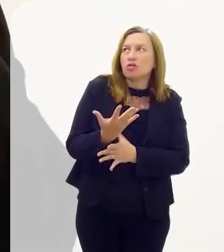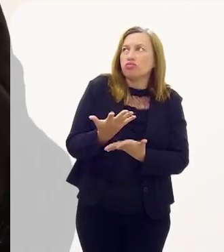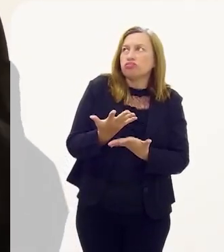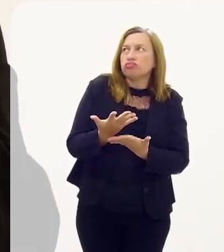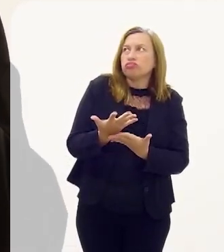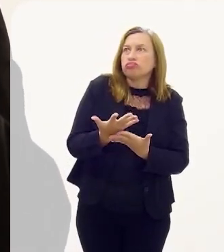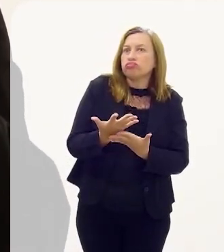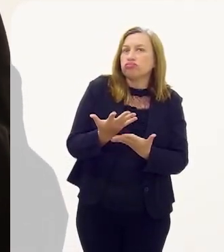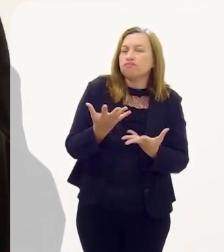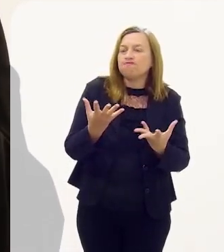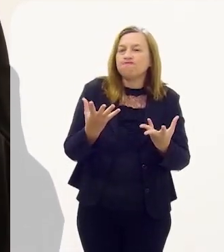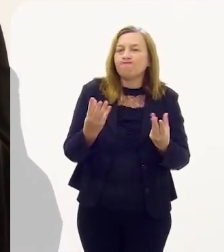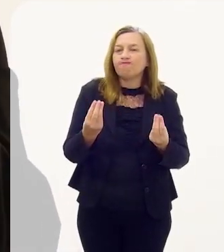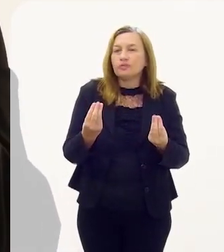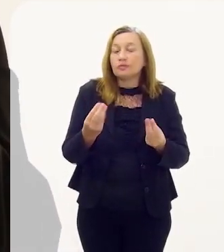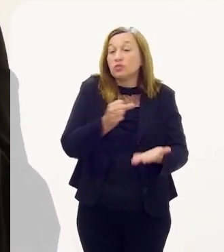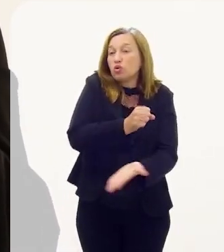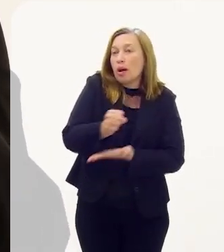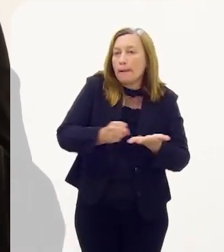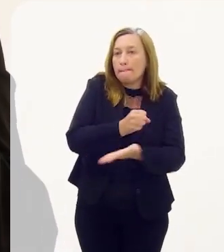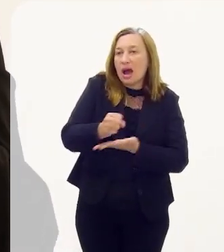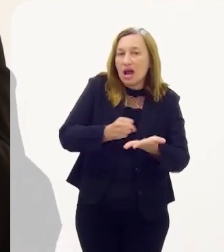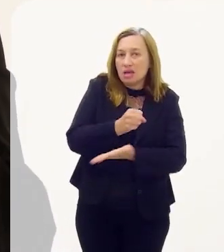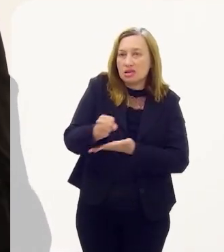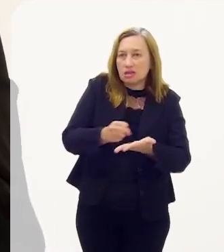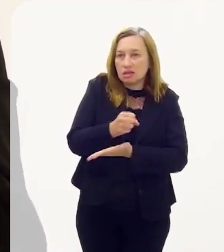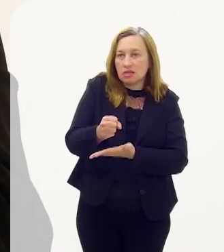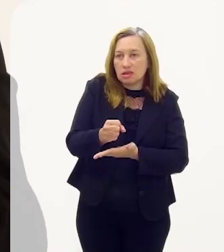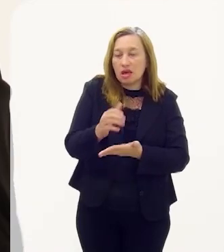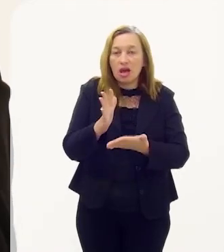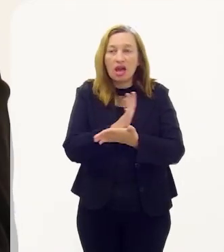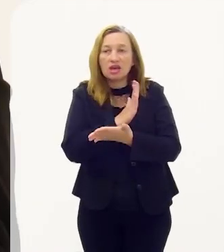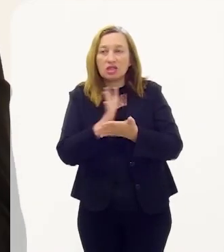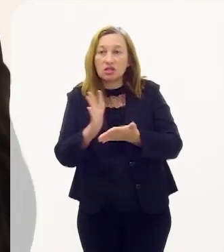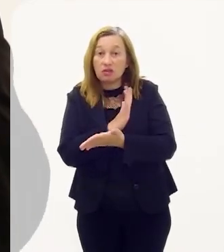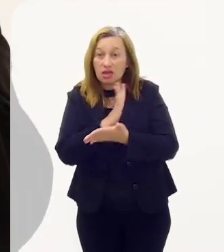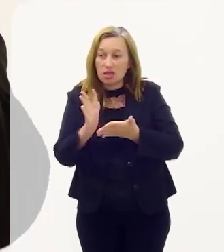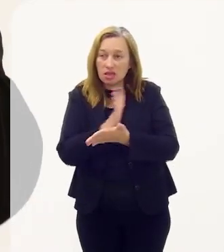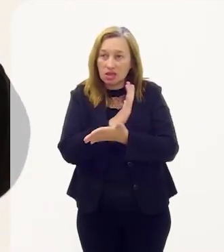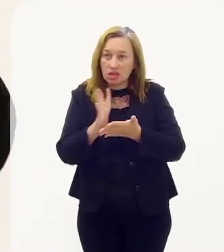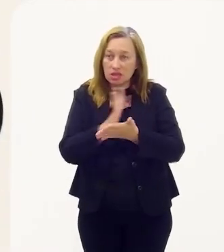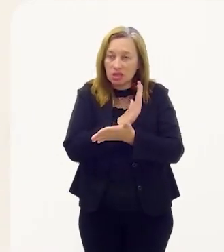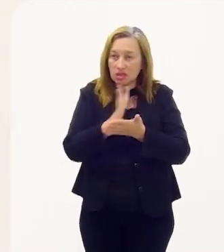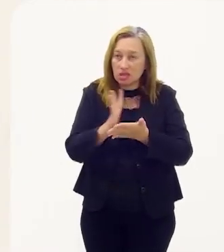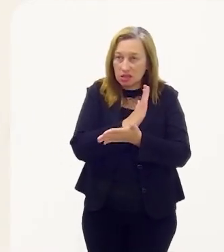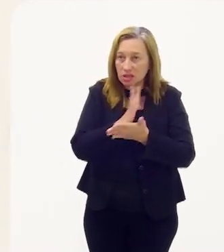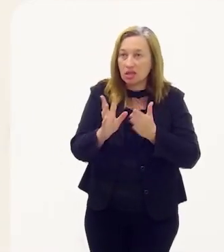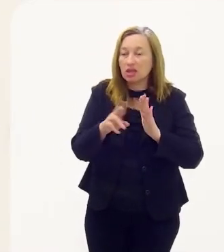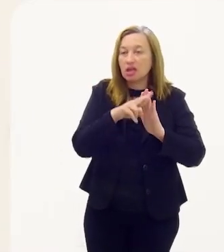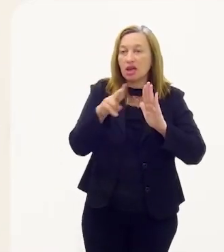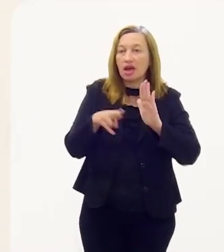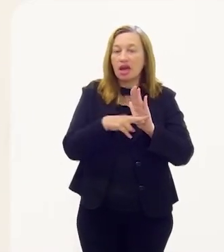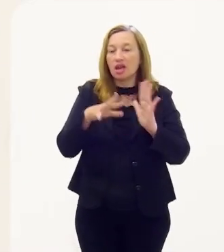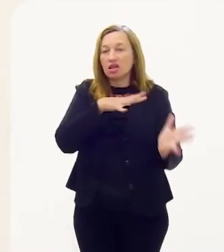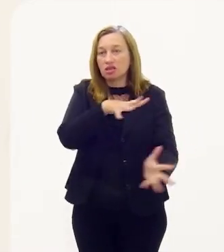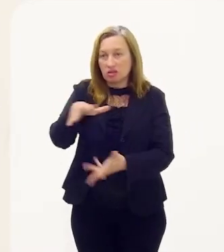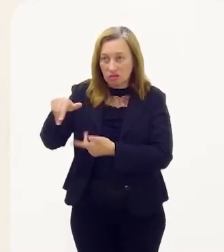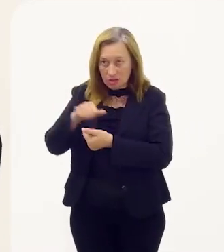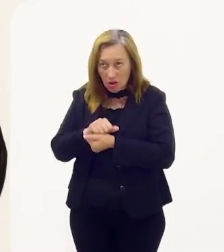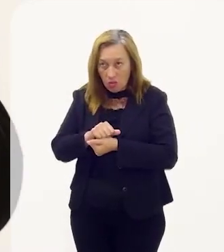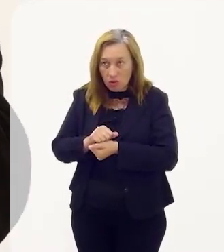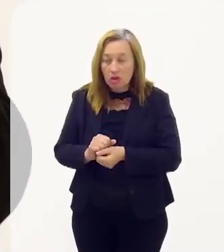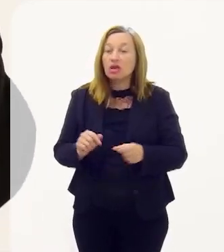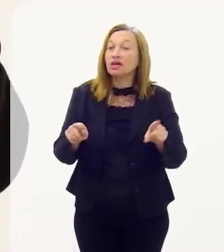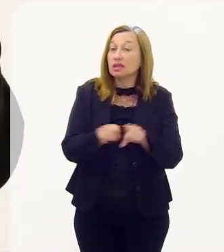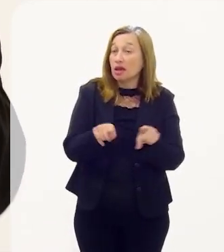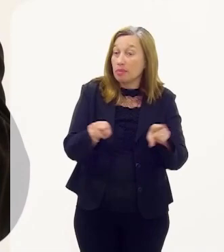criação de uma base normativa, às vezes a partir da jurisprudência internacional,